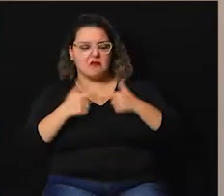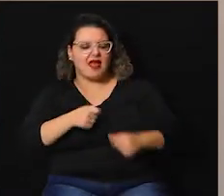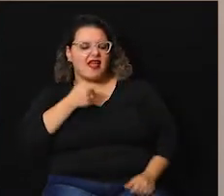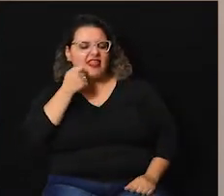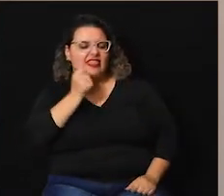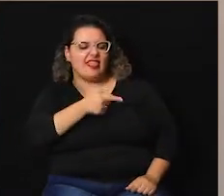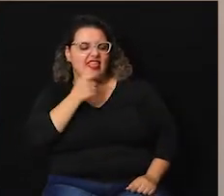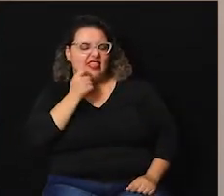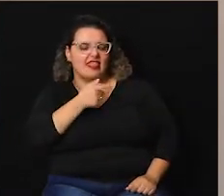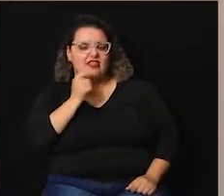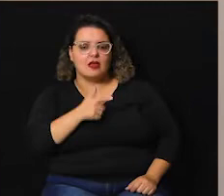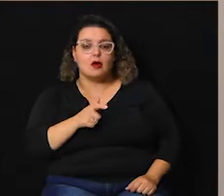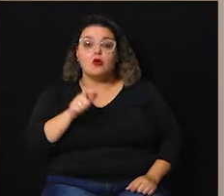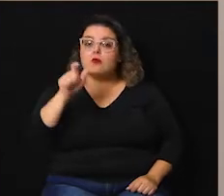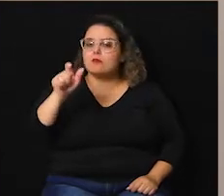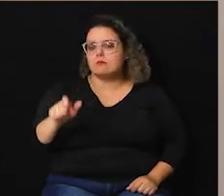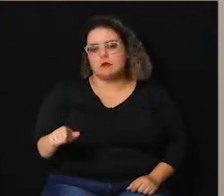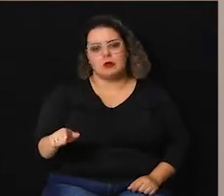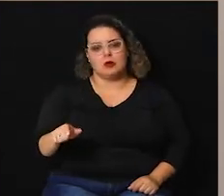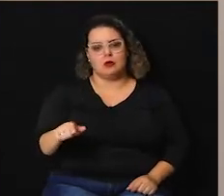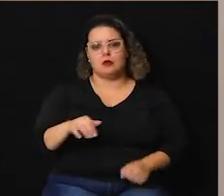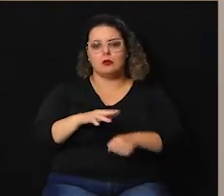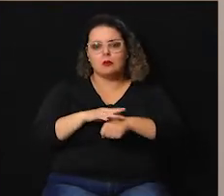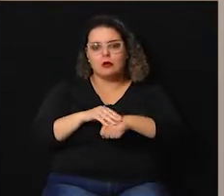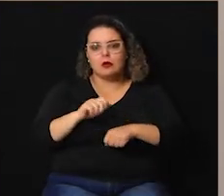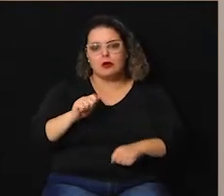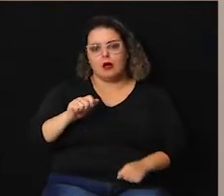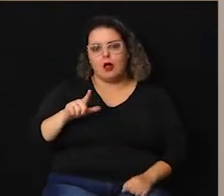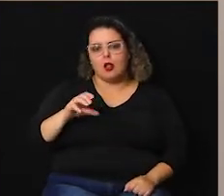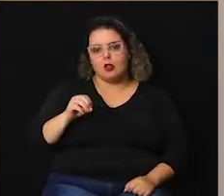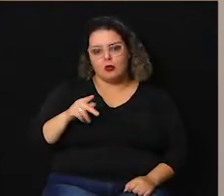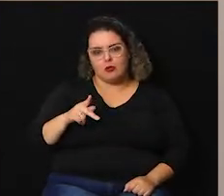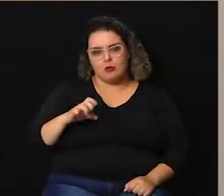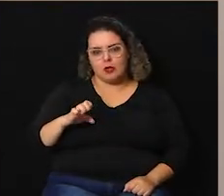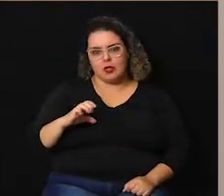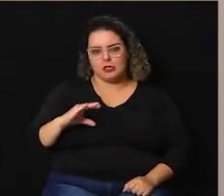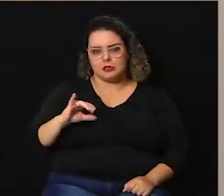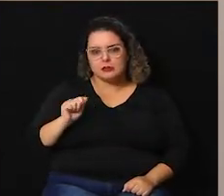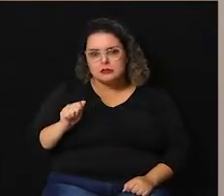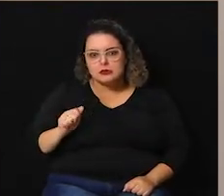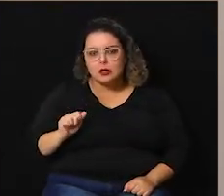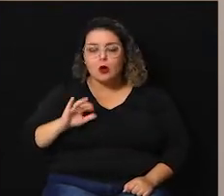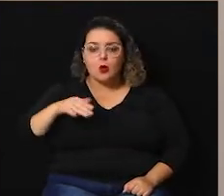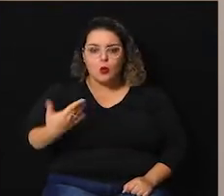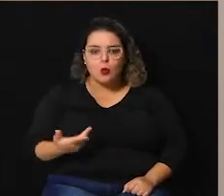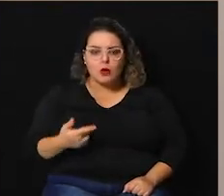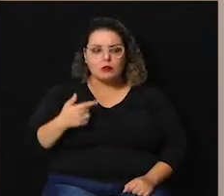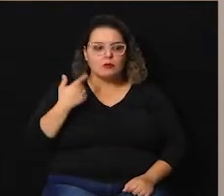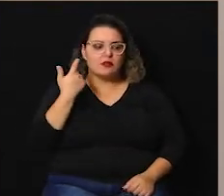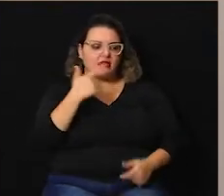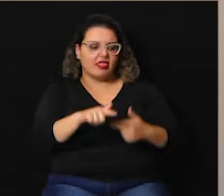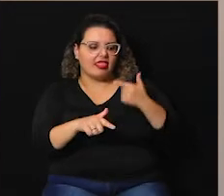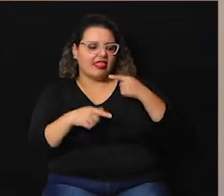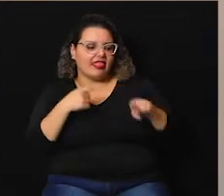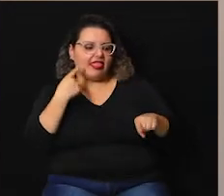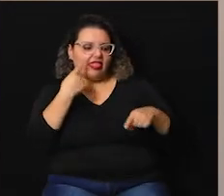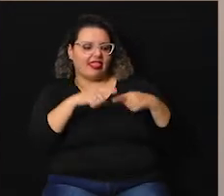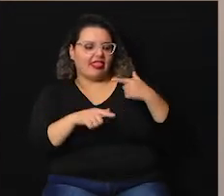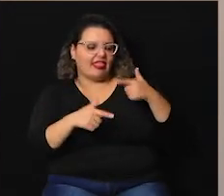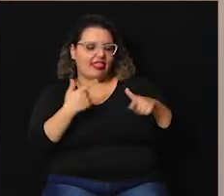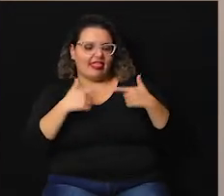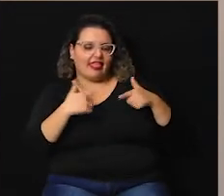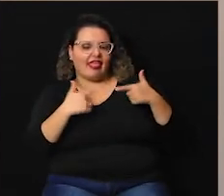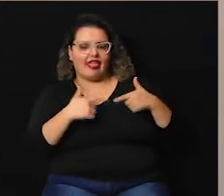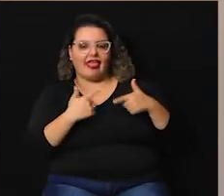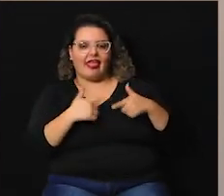ou piada com pessoas com alopecia, porque quando você zomba de uma pessoa com alopecia,